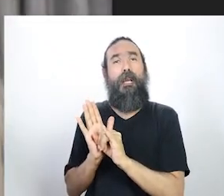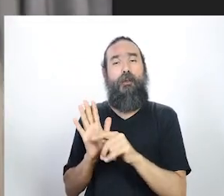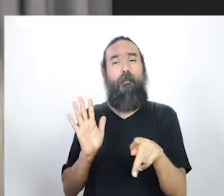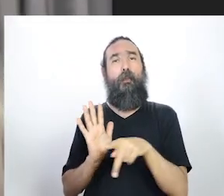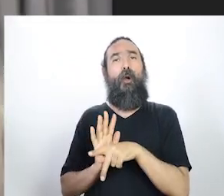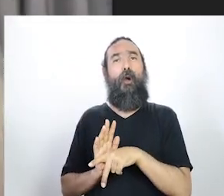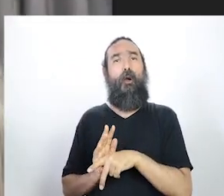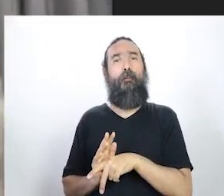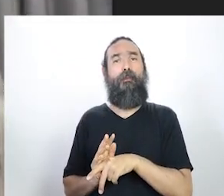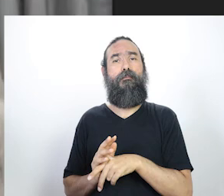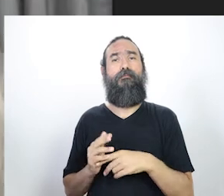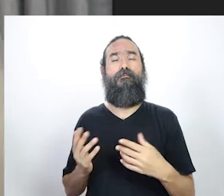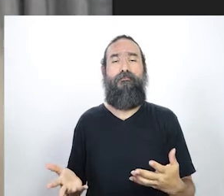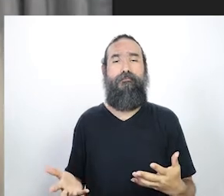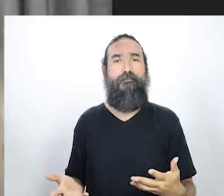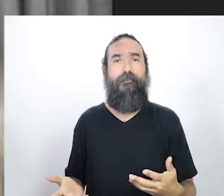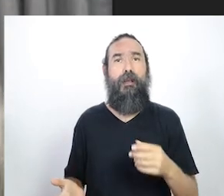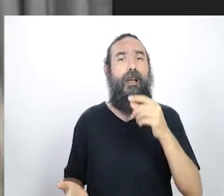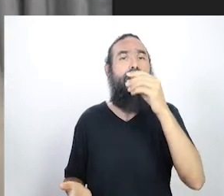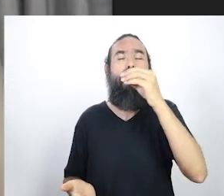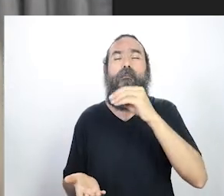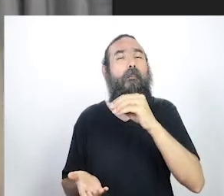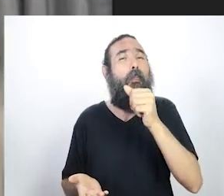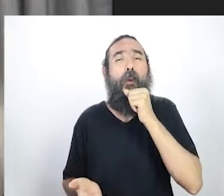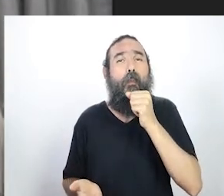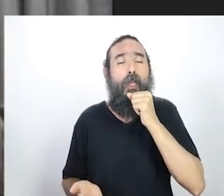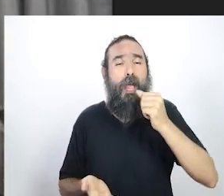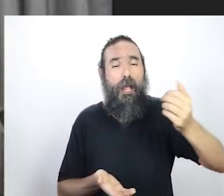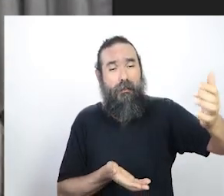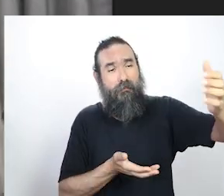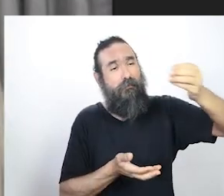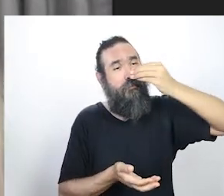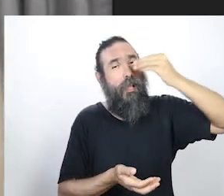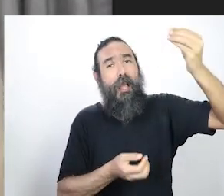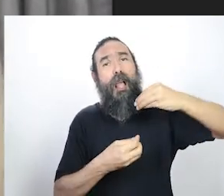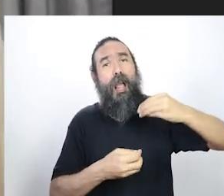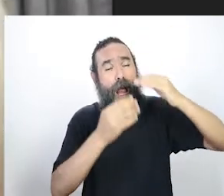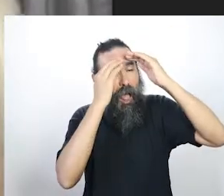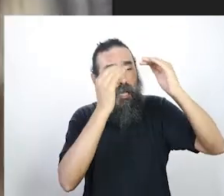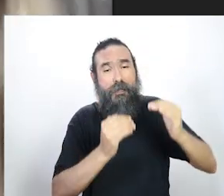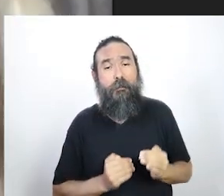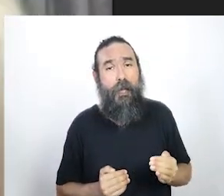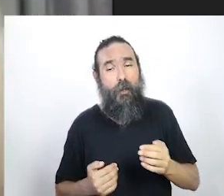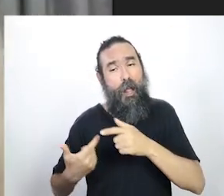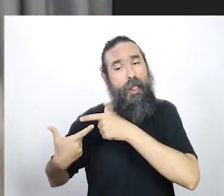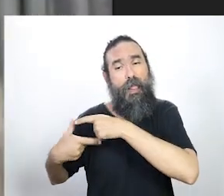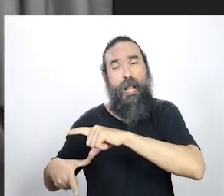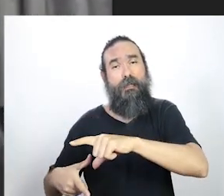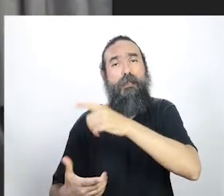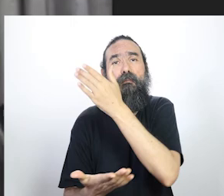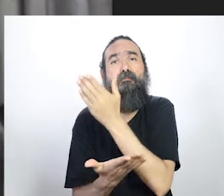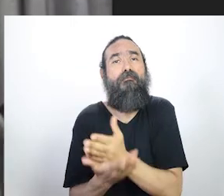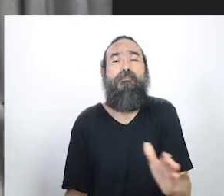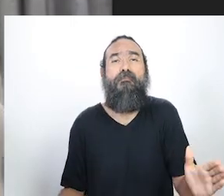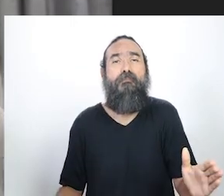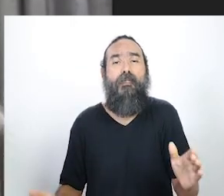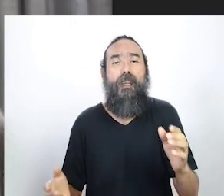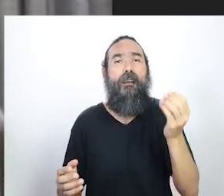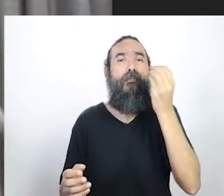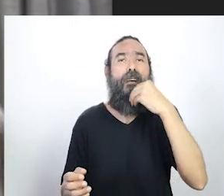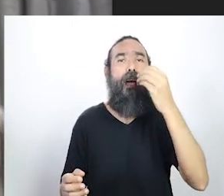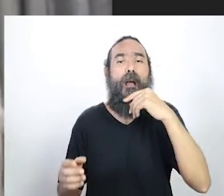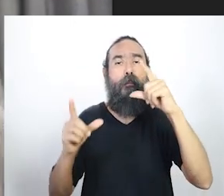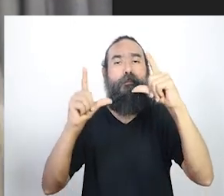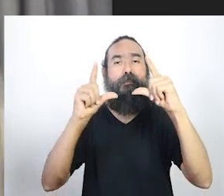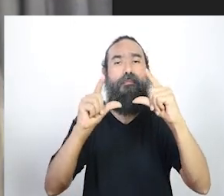E, a partir daí, a escuta, o respeito às tradições, enfim, a valorização das tradições, elas